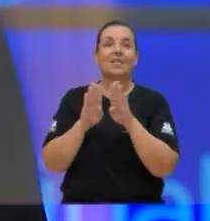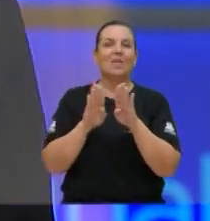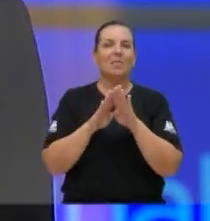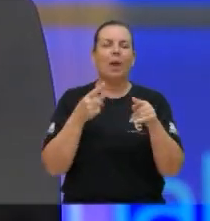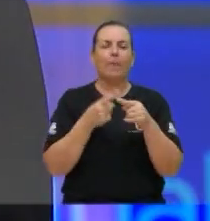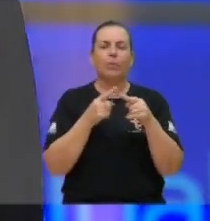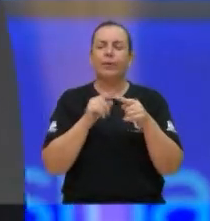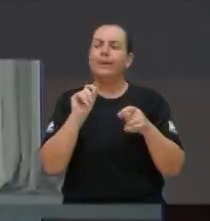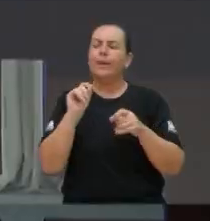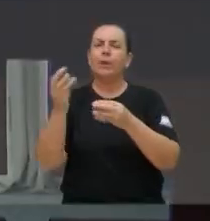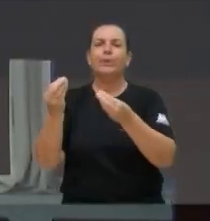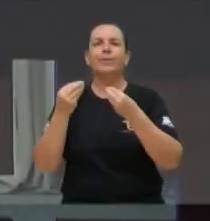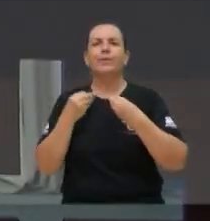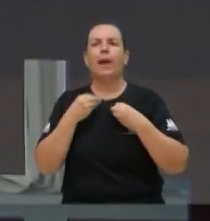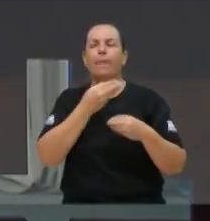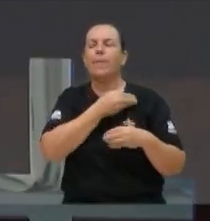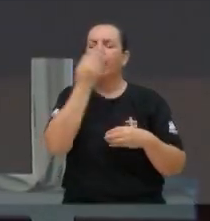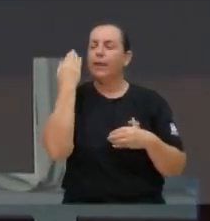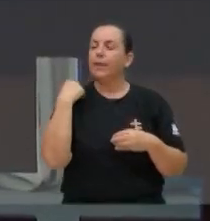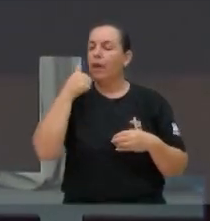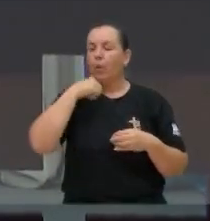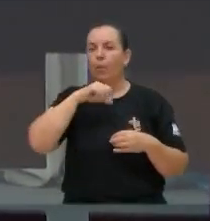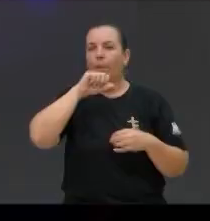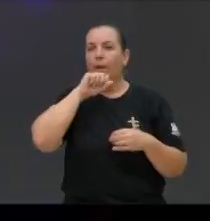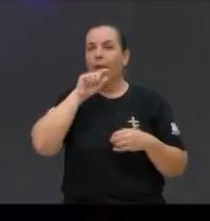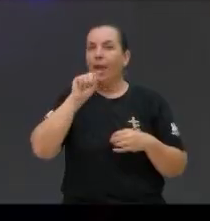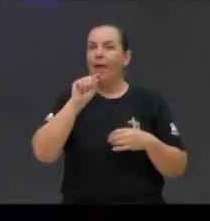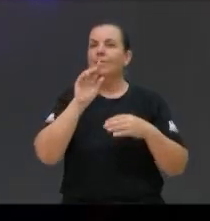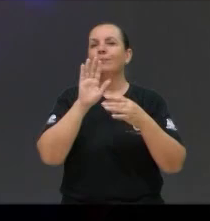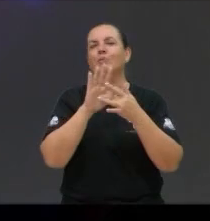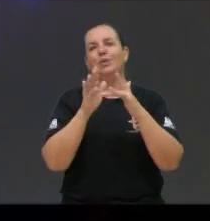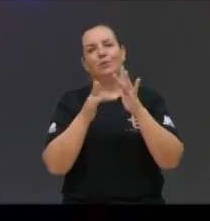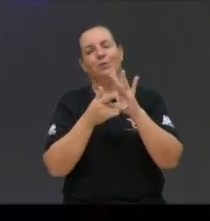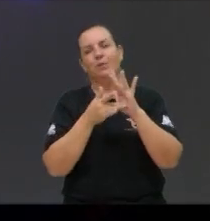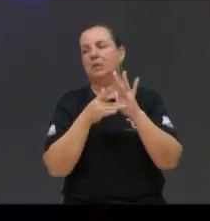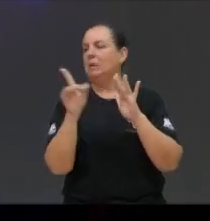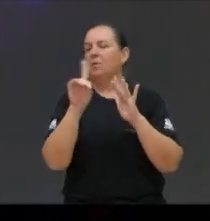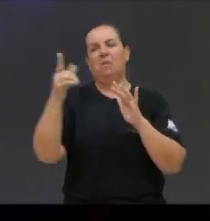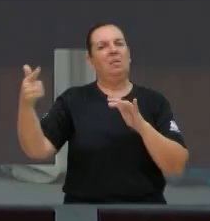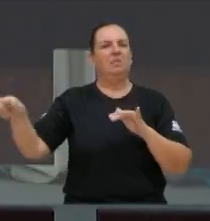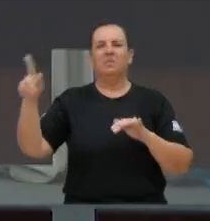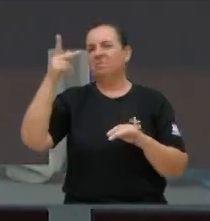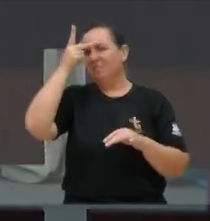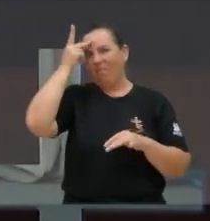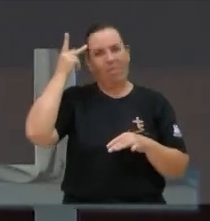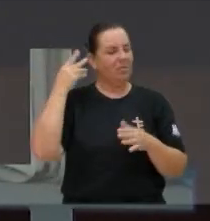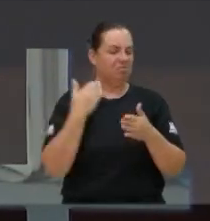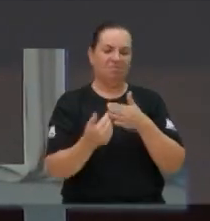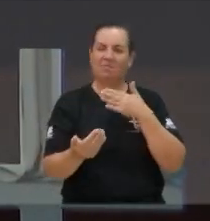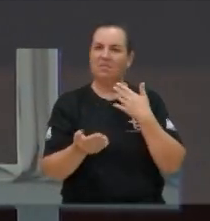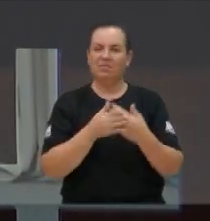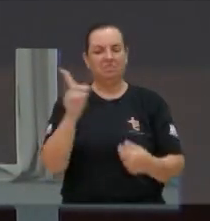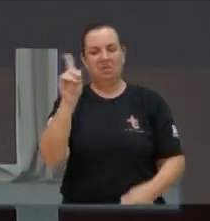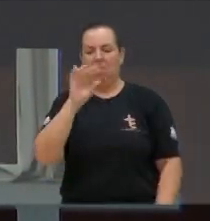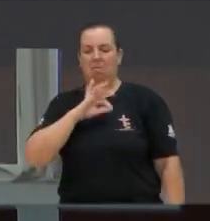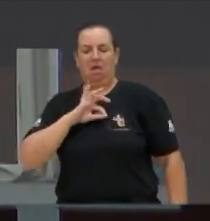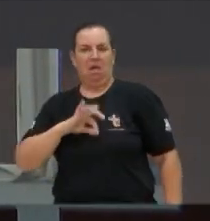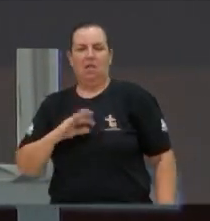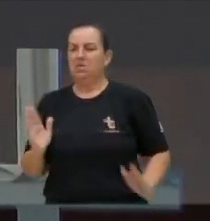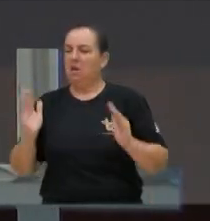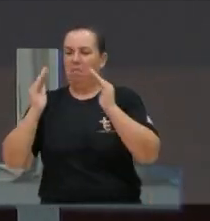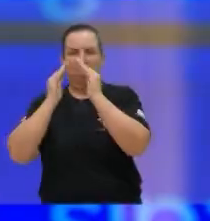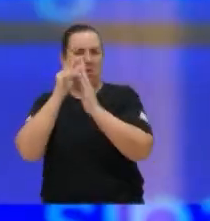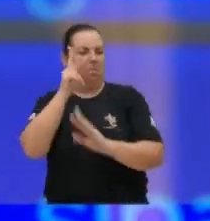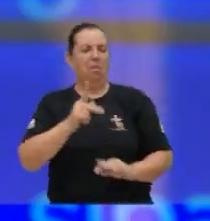dá Maria como mãe é Jesus Cristo, não é outra pessoa. Não foi um padre, nem um bispo, nem um